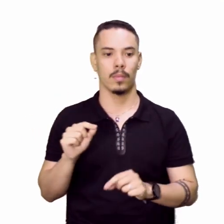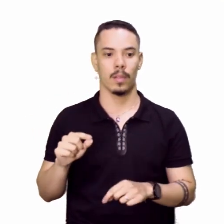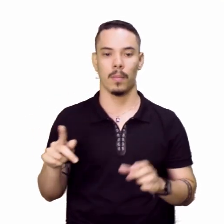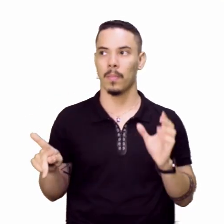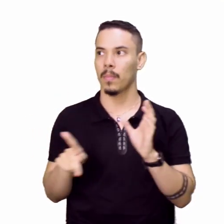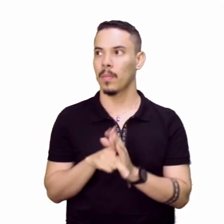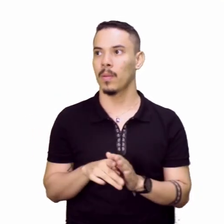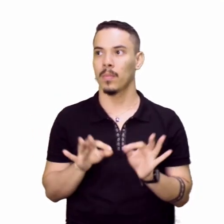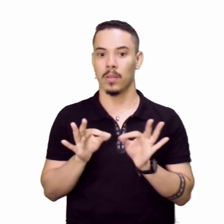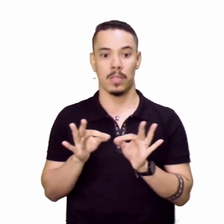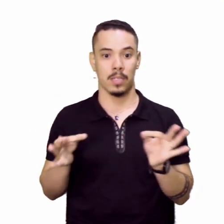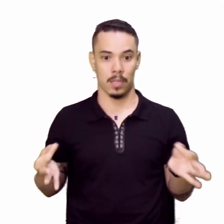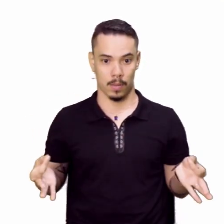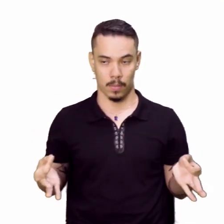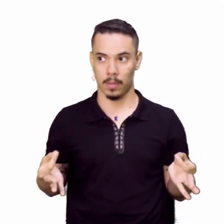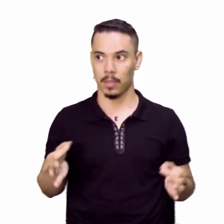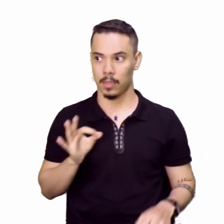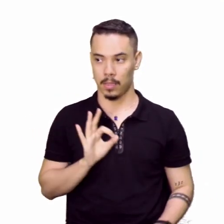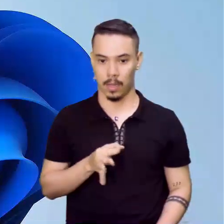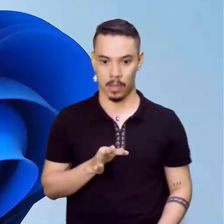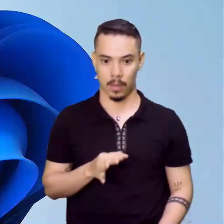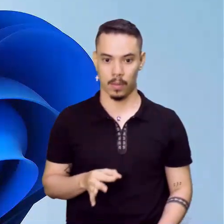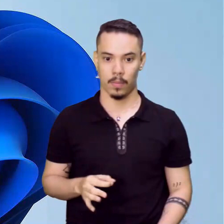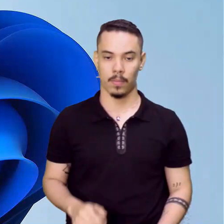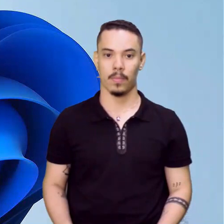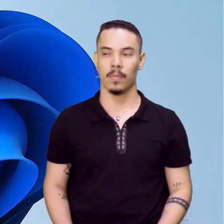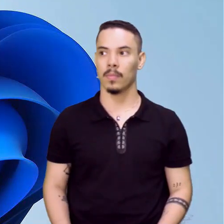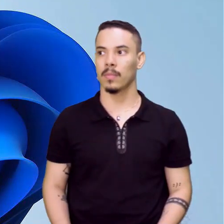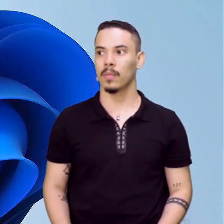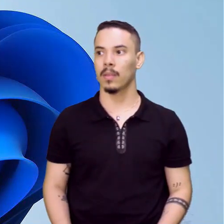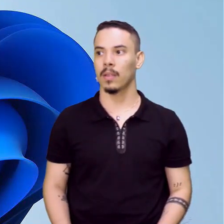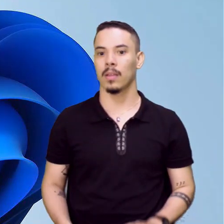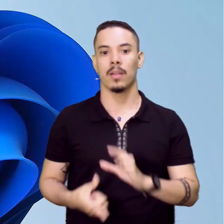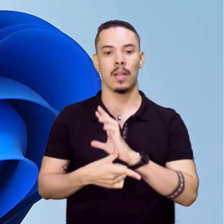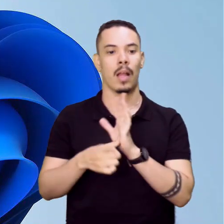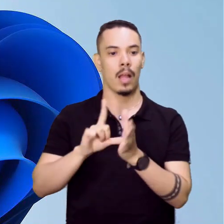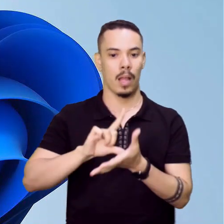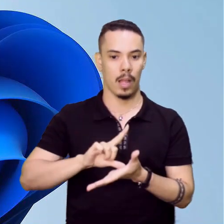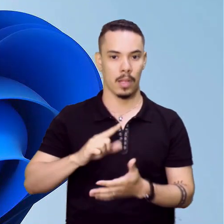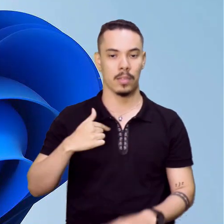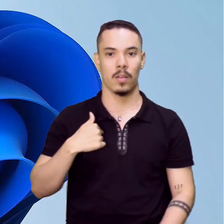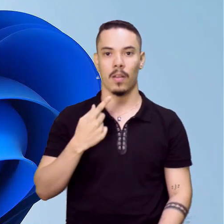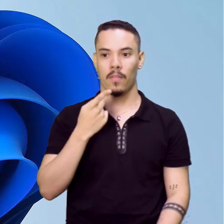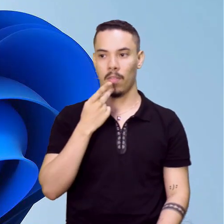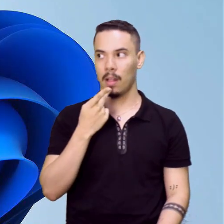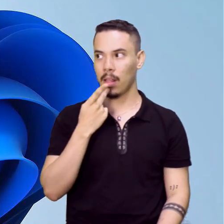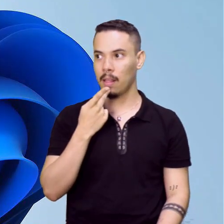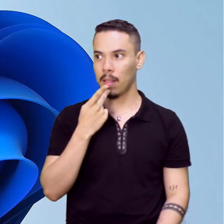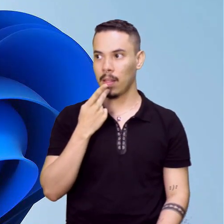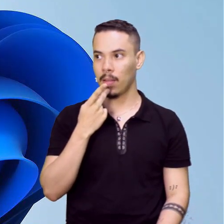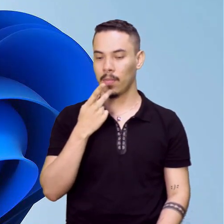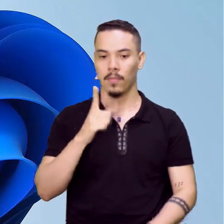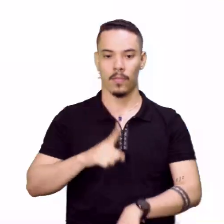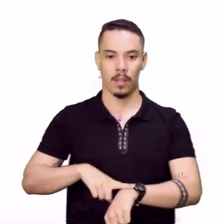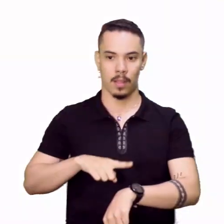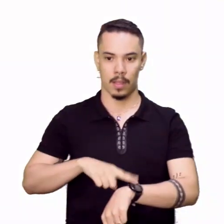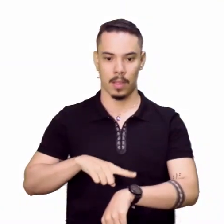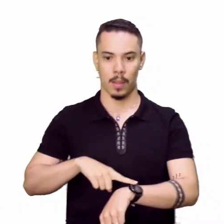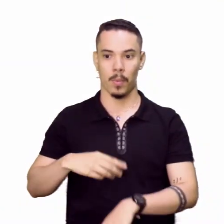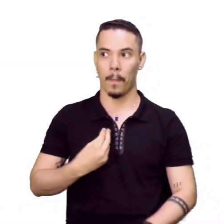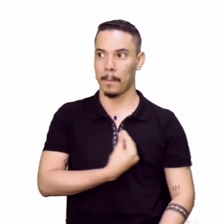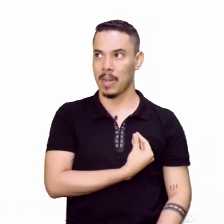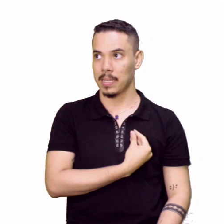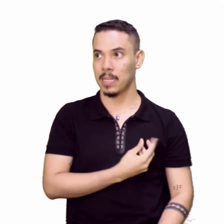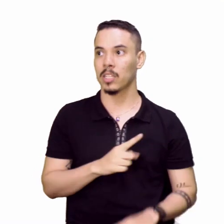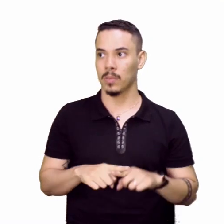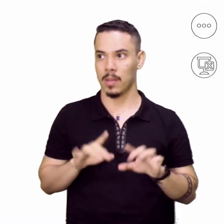simples é isso que eu quero dizer Di eu ia falar naquela hora lá nos tempos nos tempos eu falei no presente